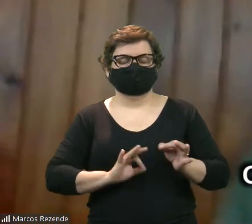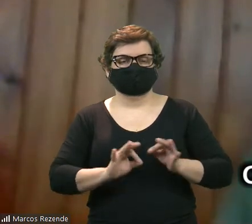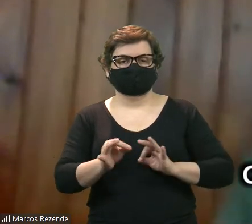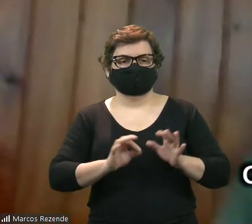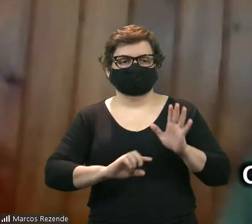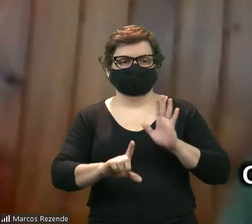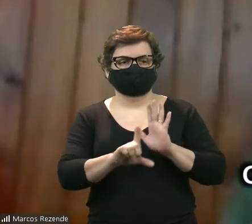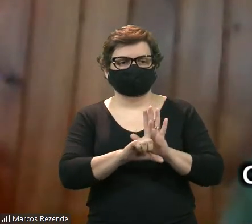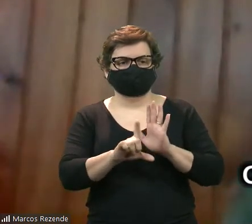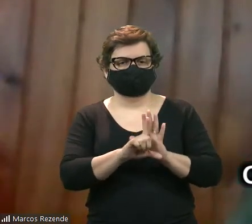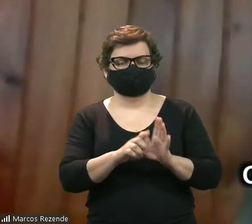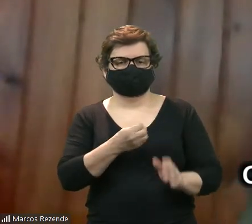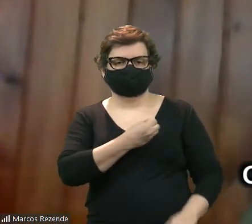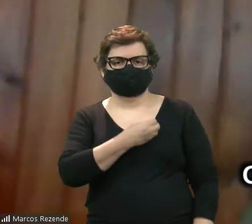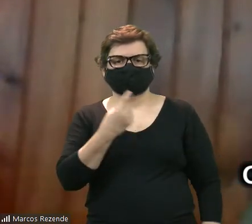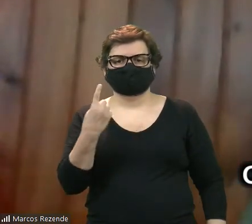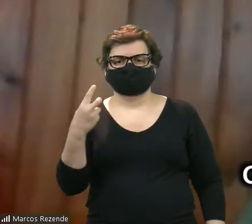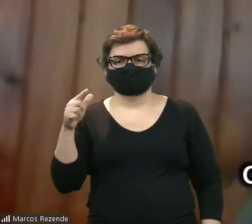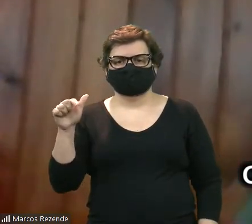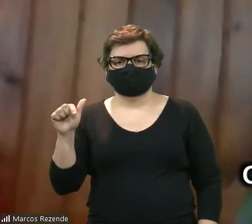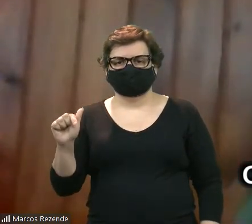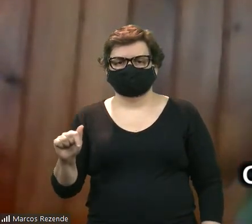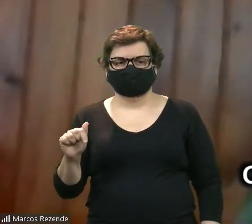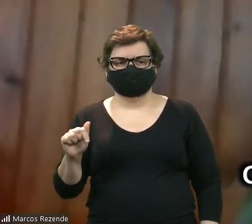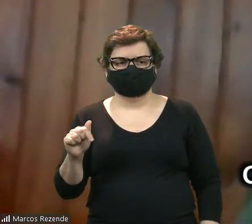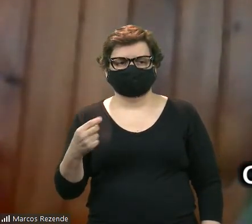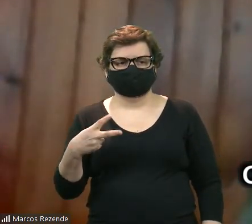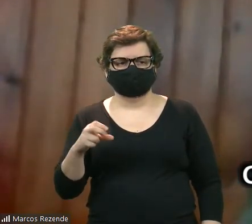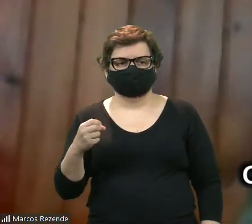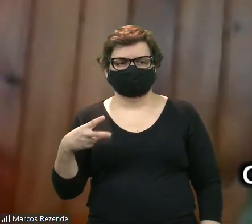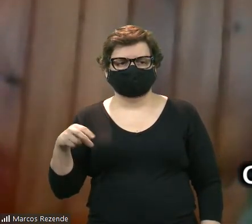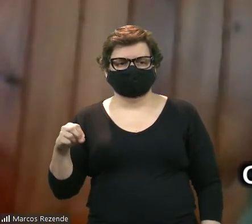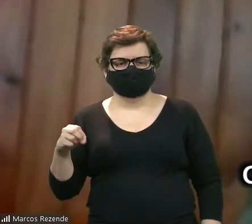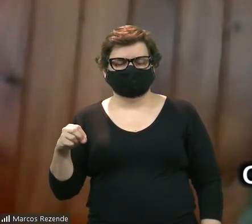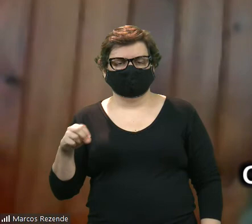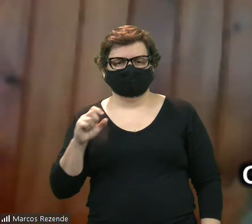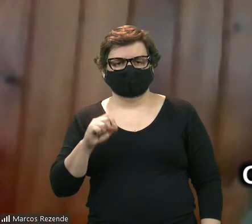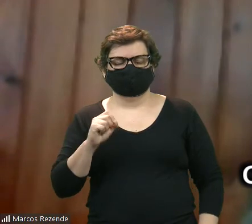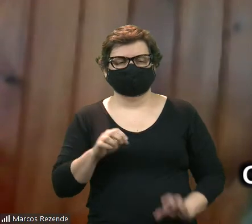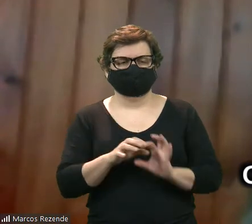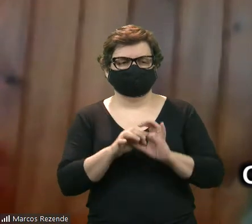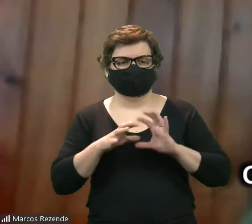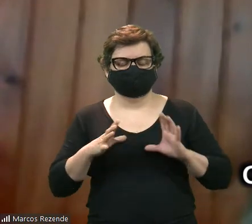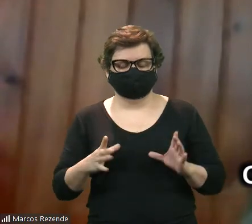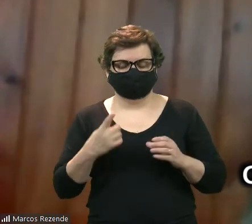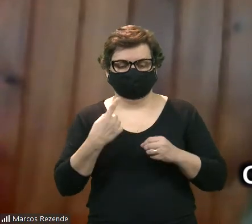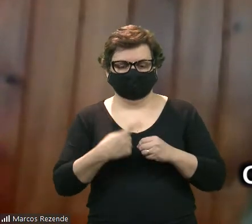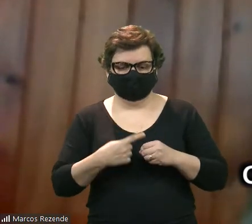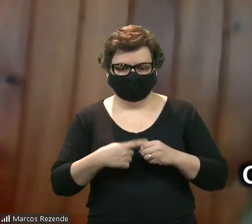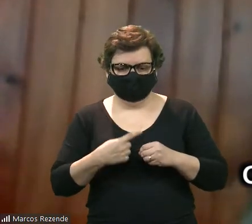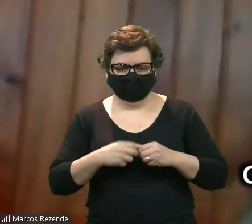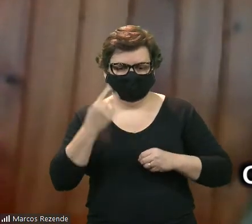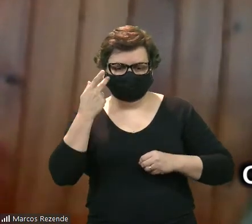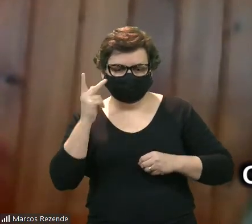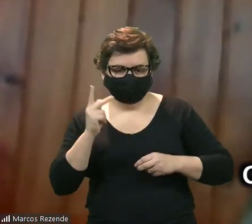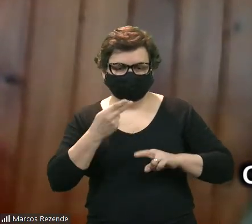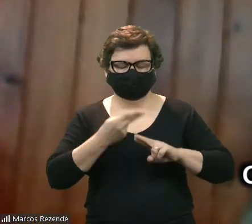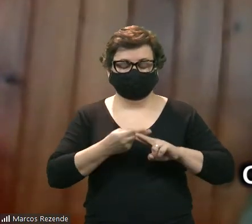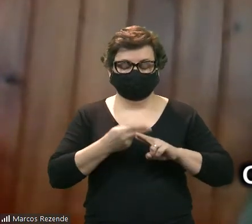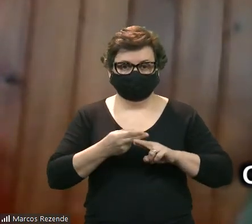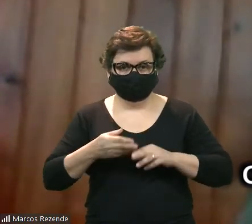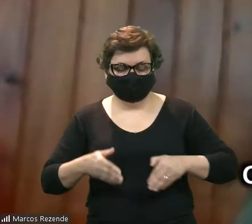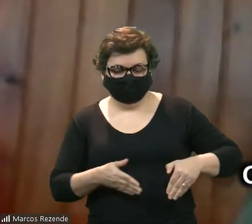lei número 17 de 2020, que autoriza o município a celebrar instrumento de autorização de uso da